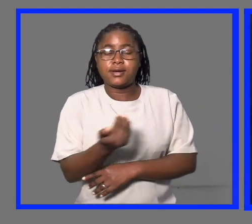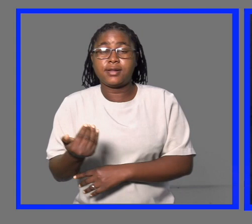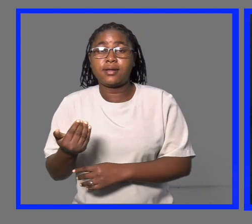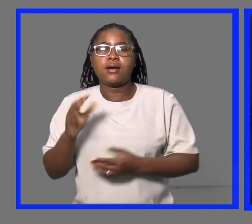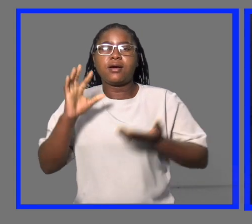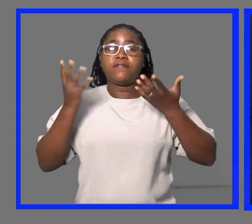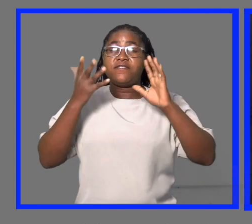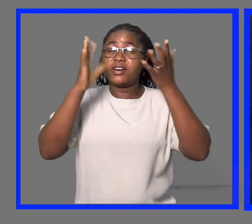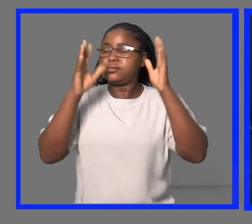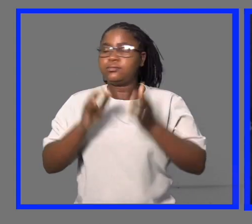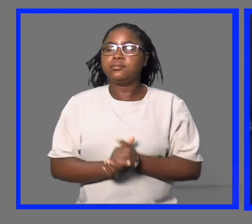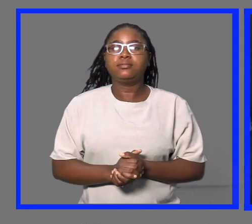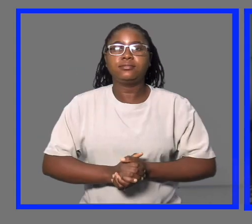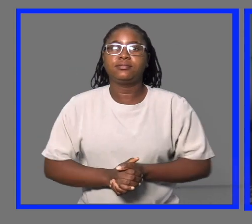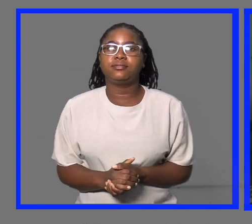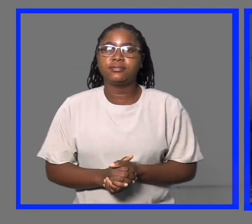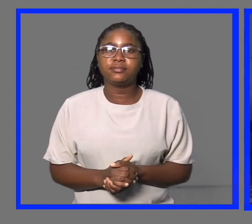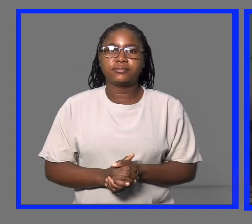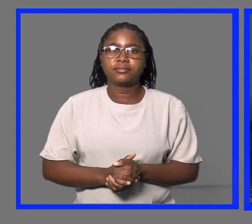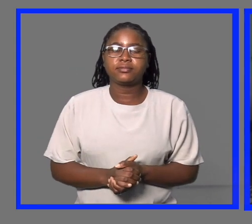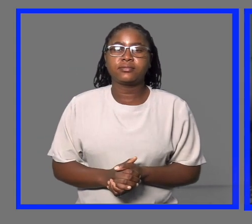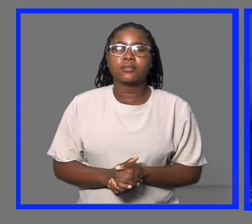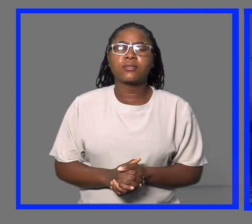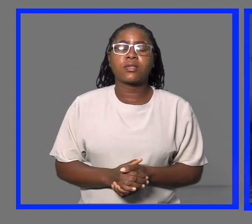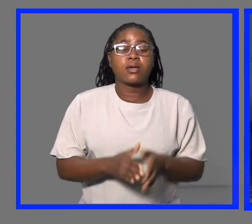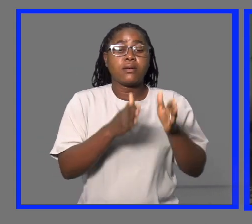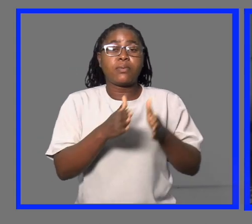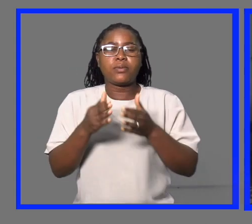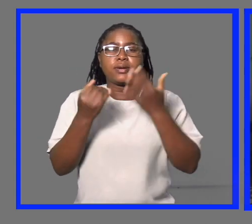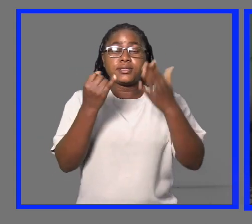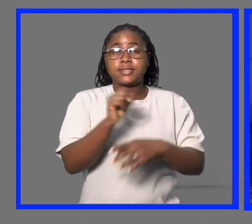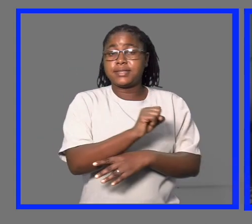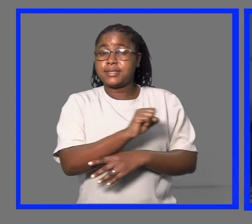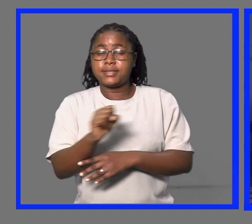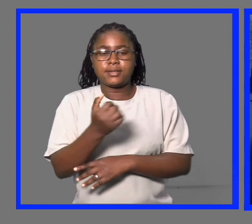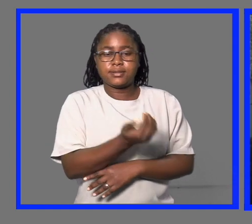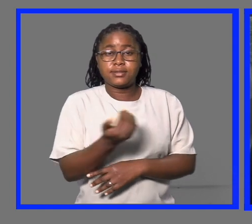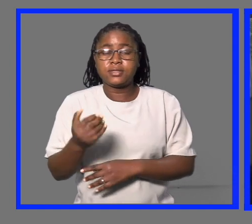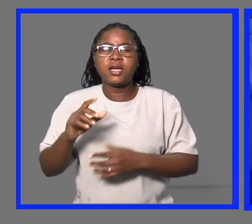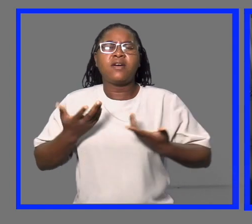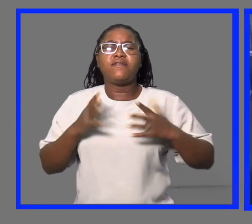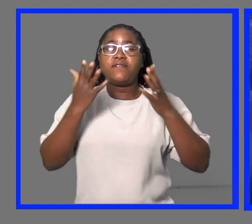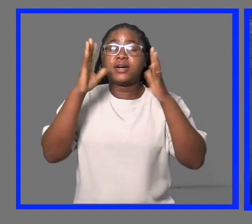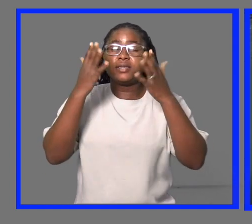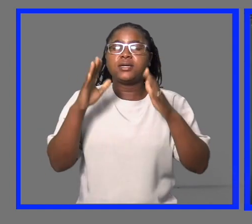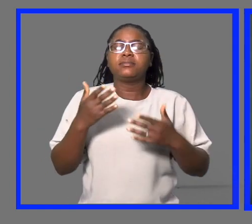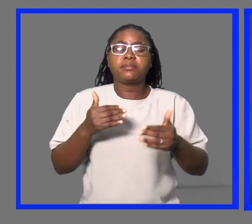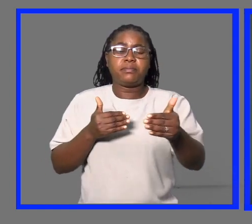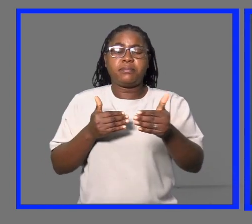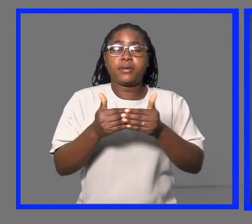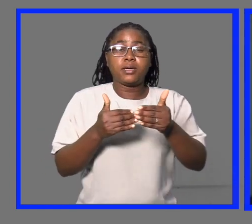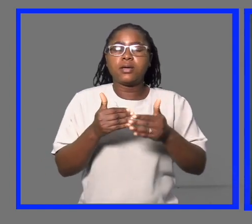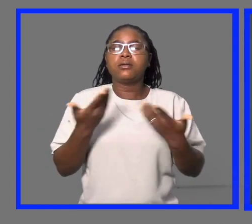São, no total, seis crianças residentes nos arredores da cooperativa, uma vez que elas não